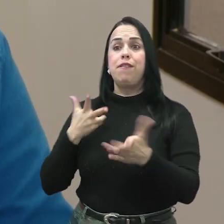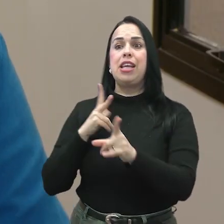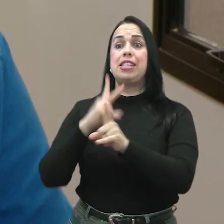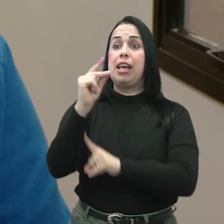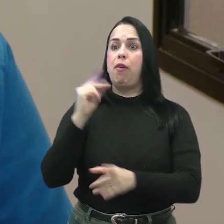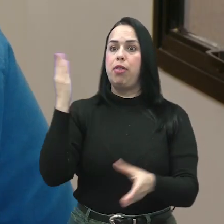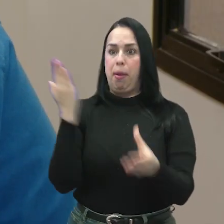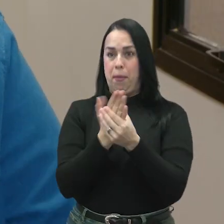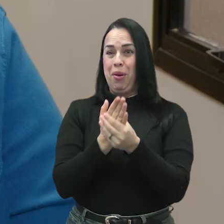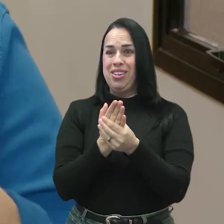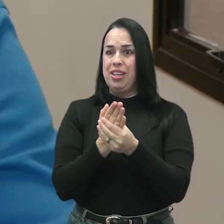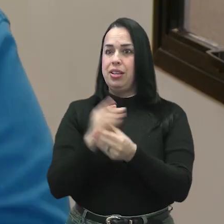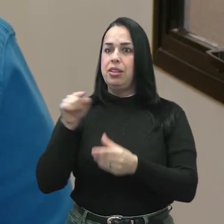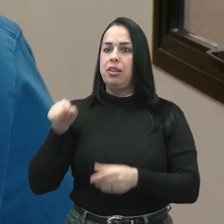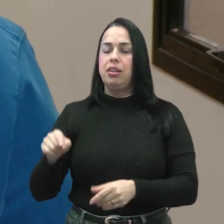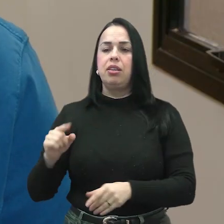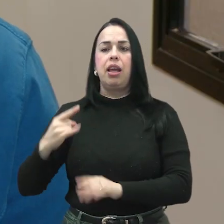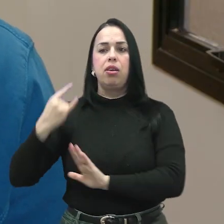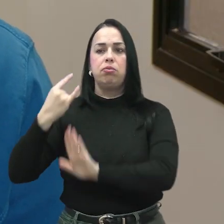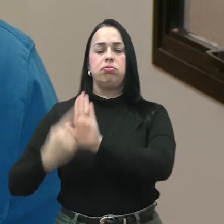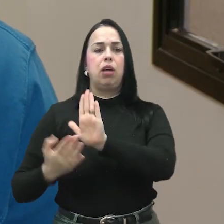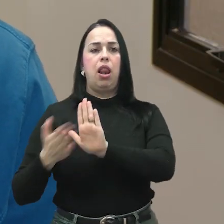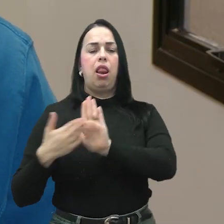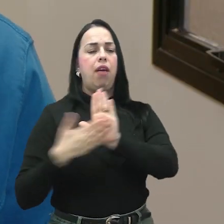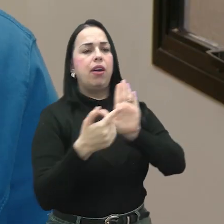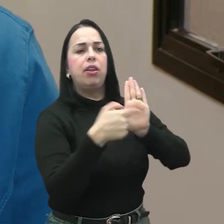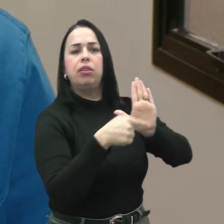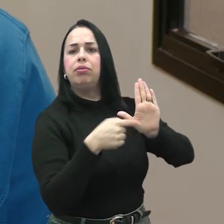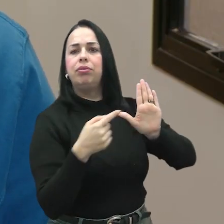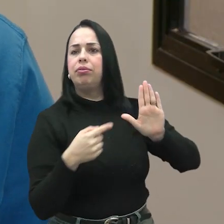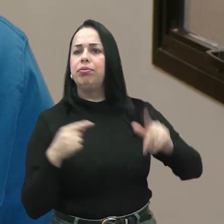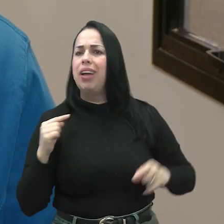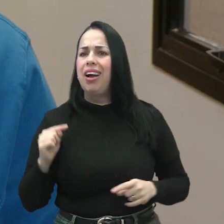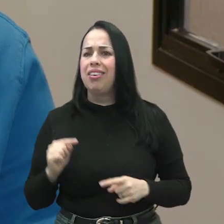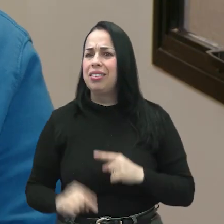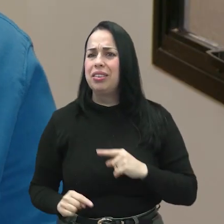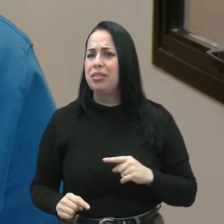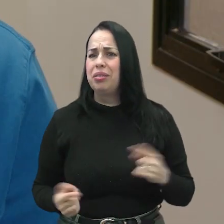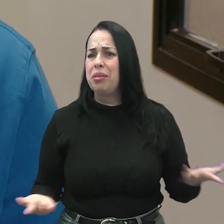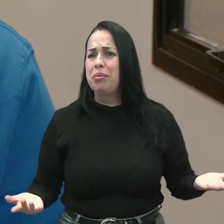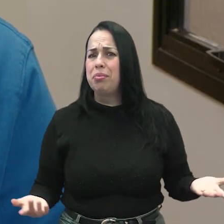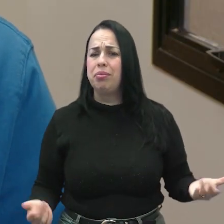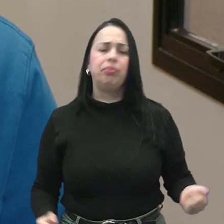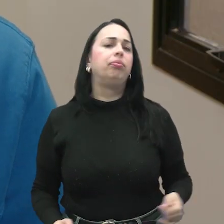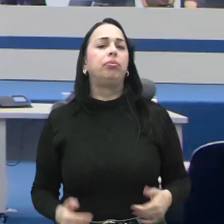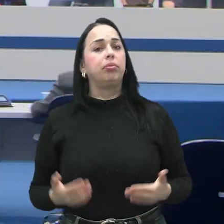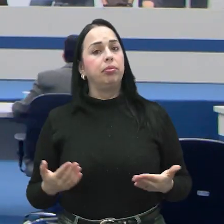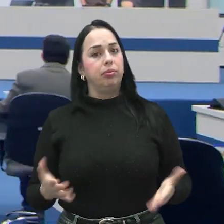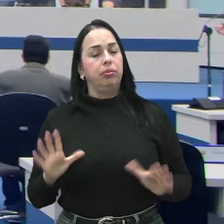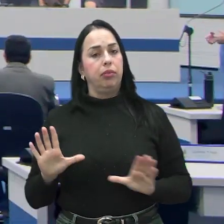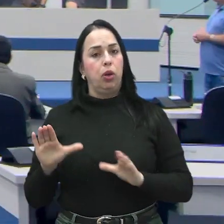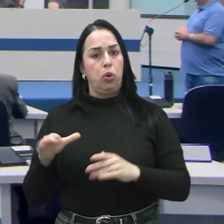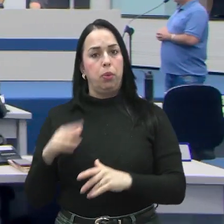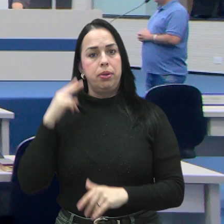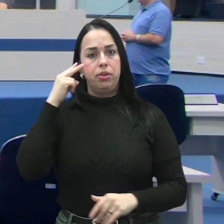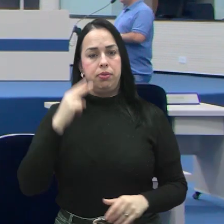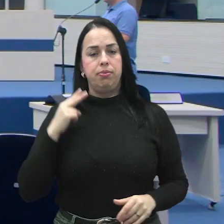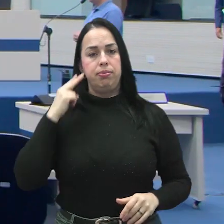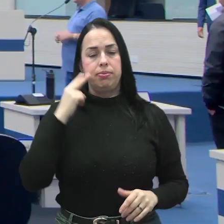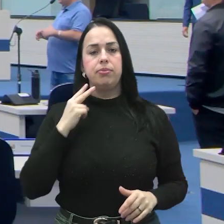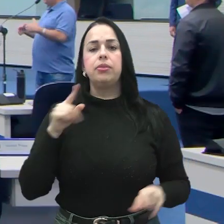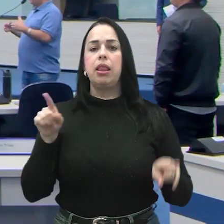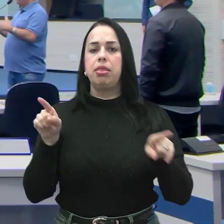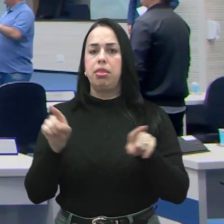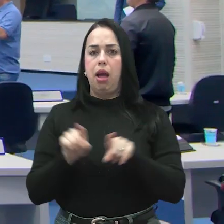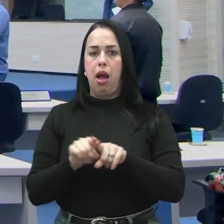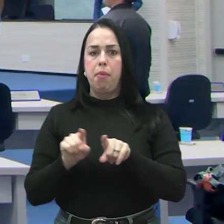tem fiscal indo, levando notificação, então isso não pode acontecer, a gente tem que acertar essa situação. A Frente